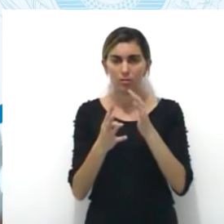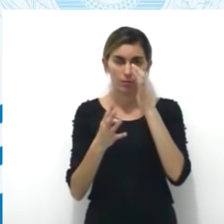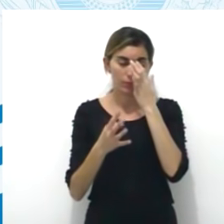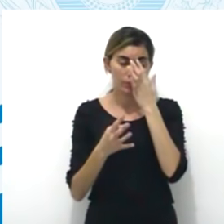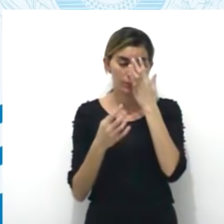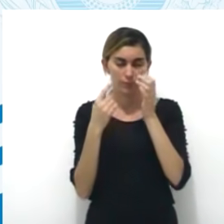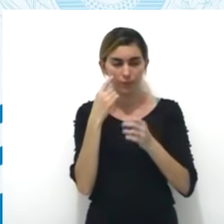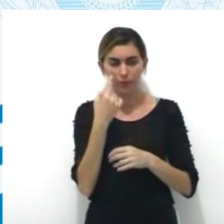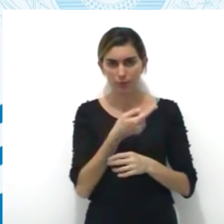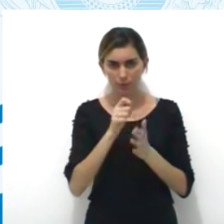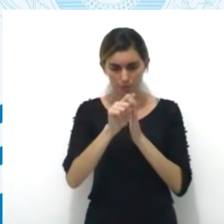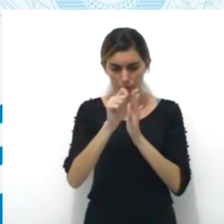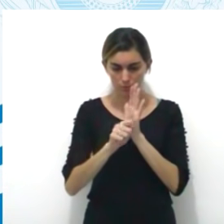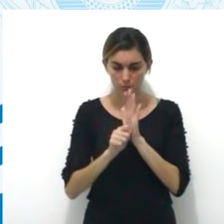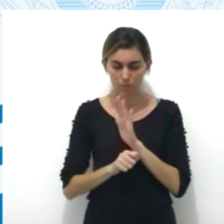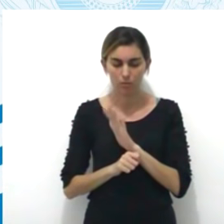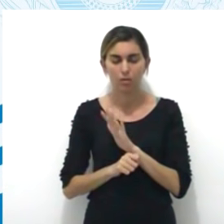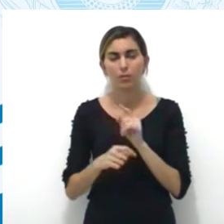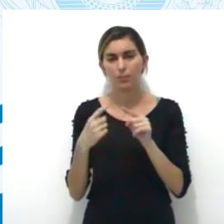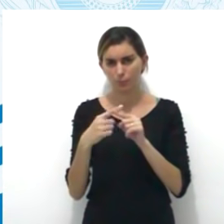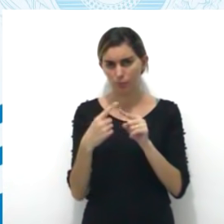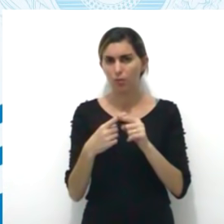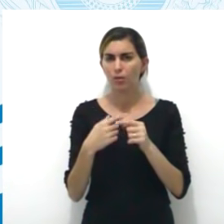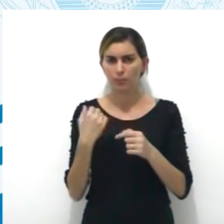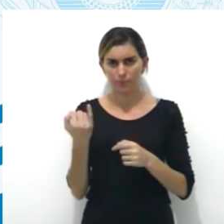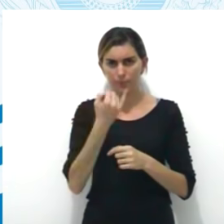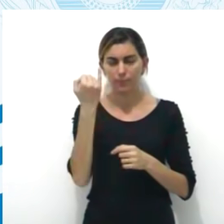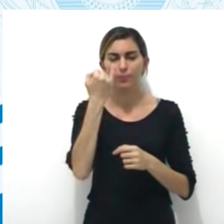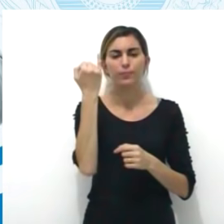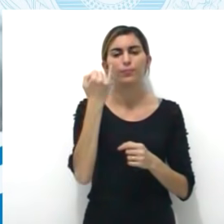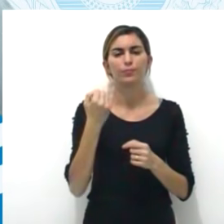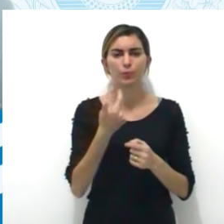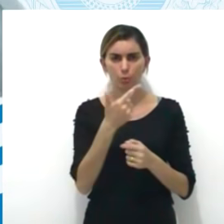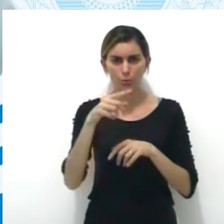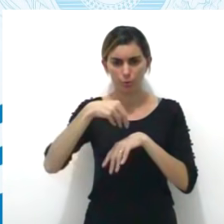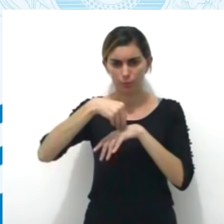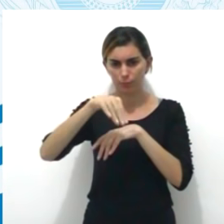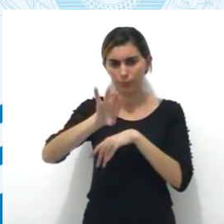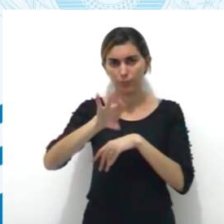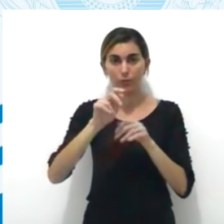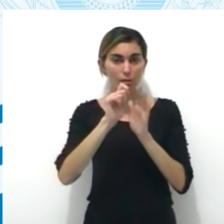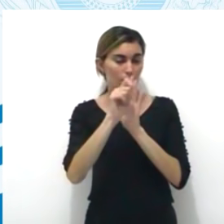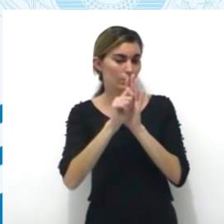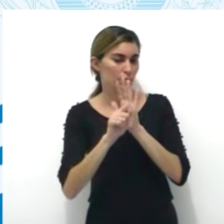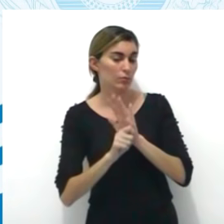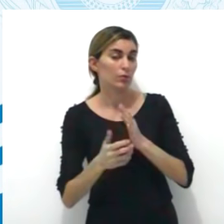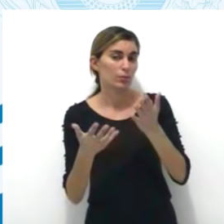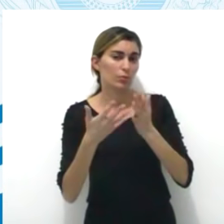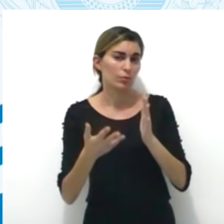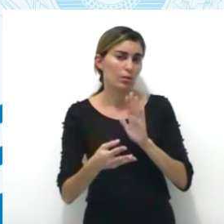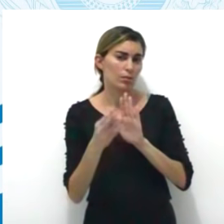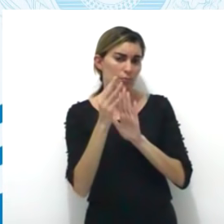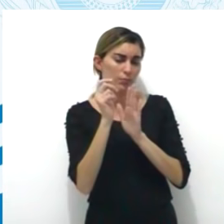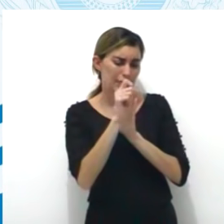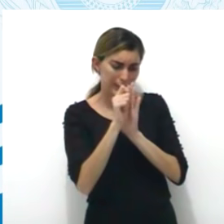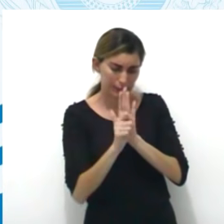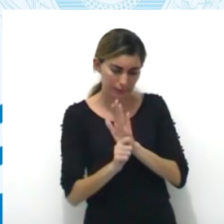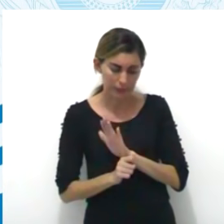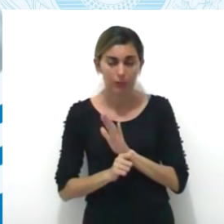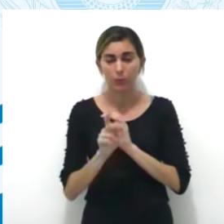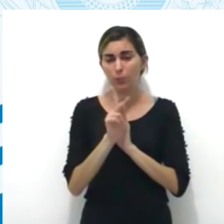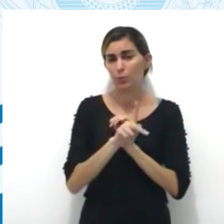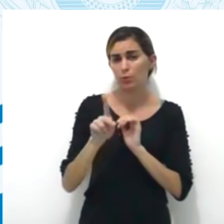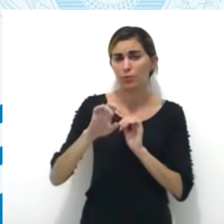muita atenção nisso aí, anotem, né? Porque é de grande relevância. Outro ponto, anotem, eu quero que vocês